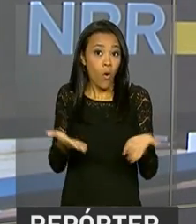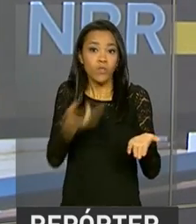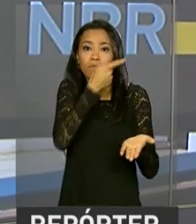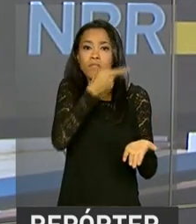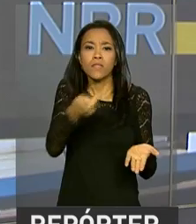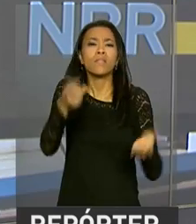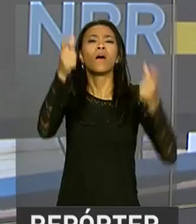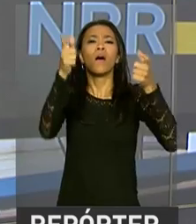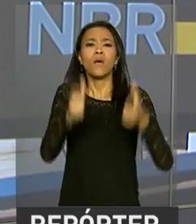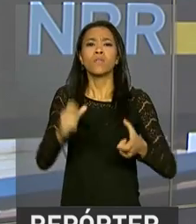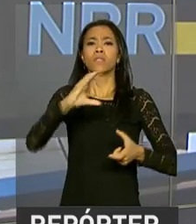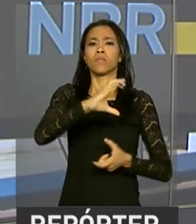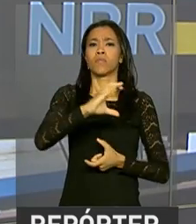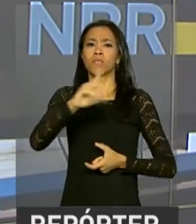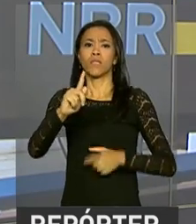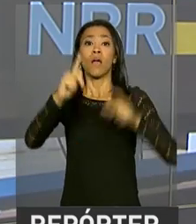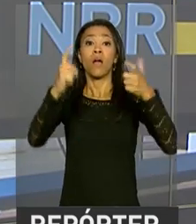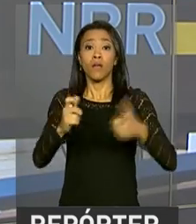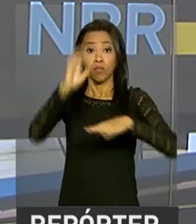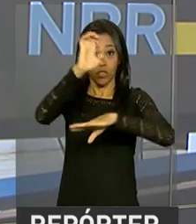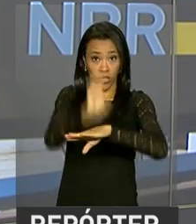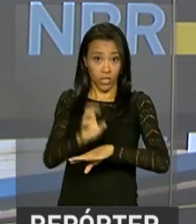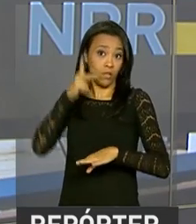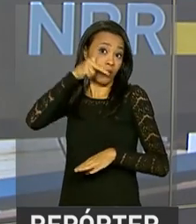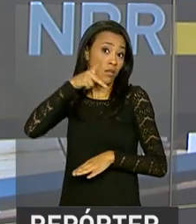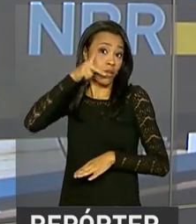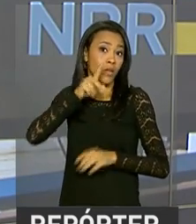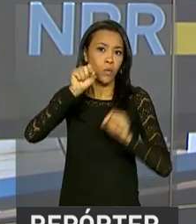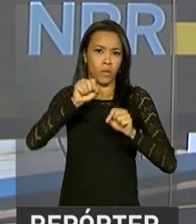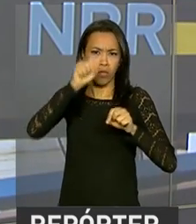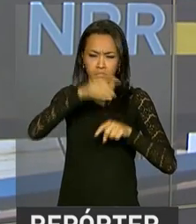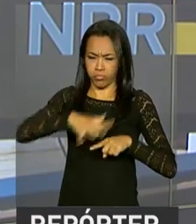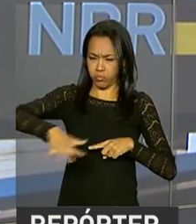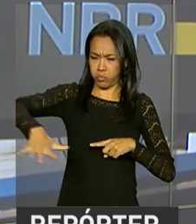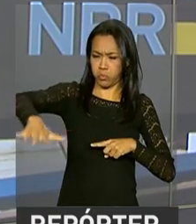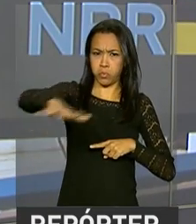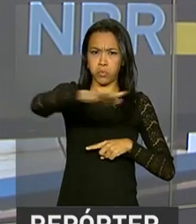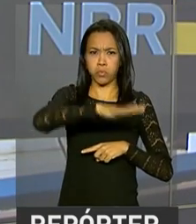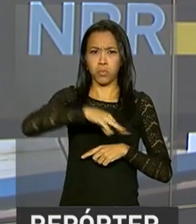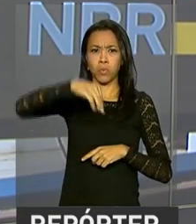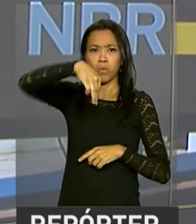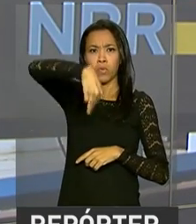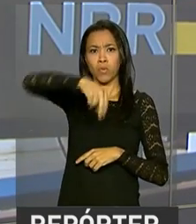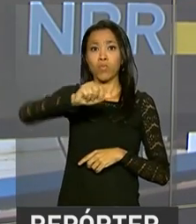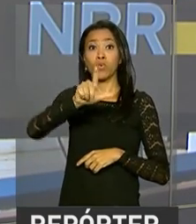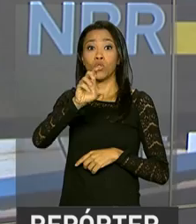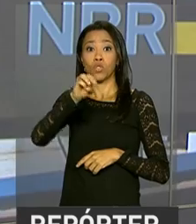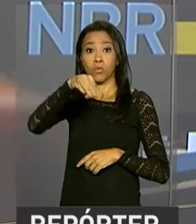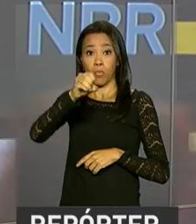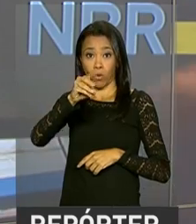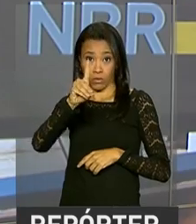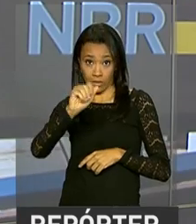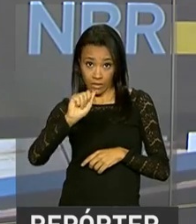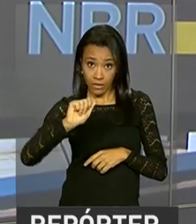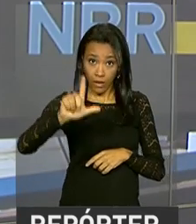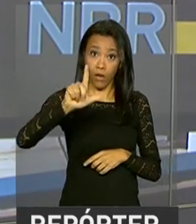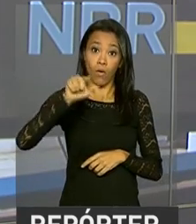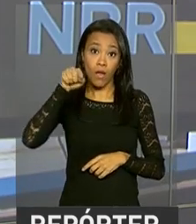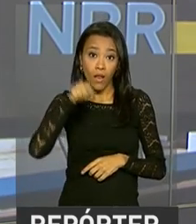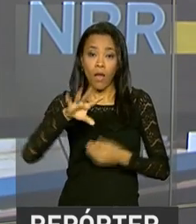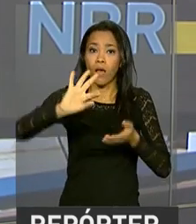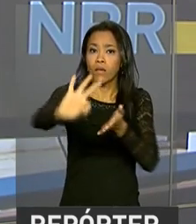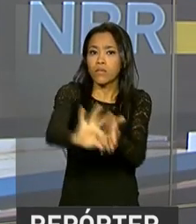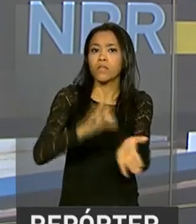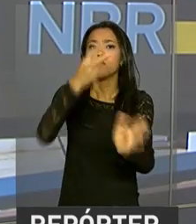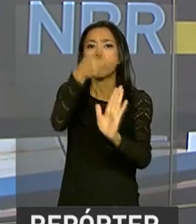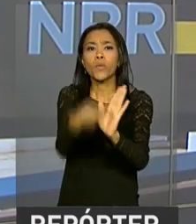hoje, em Campina Grande, na Paraíba, o complexo multimodal Aloísio Campos. Lá ele assina um